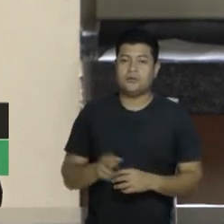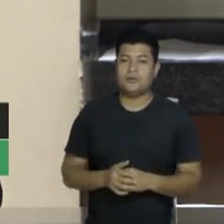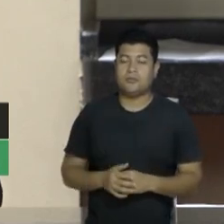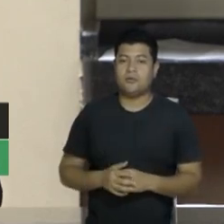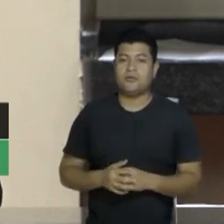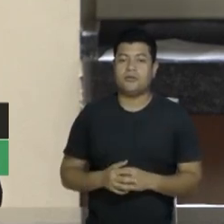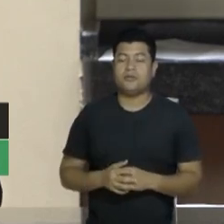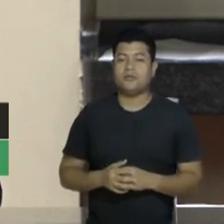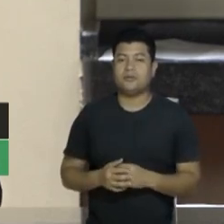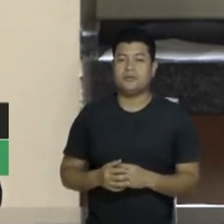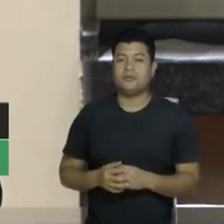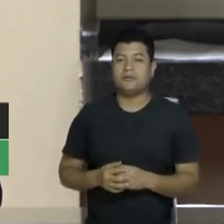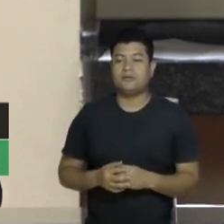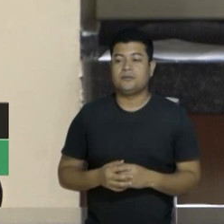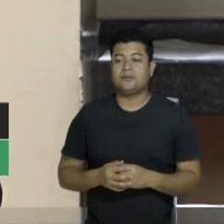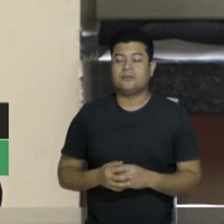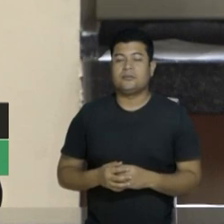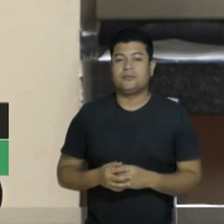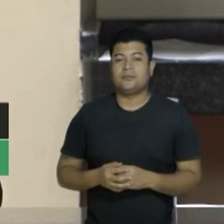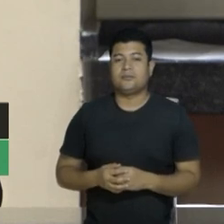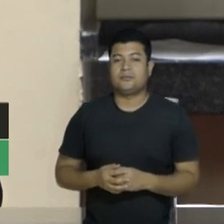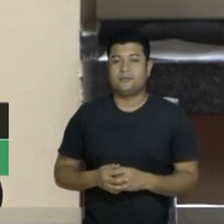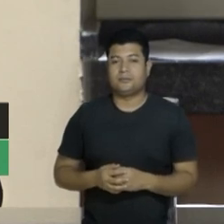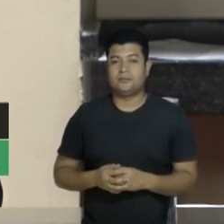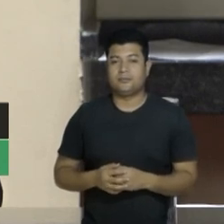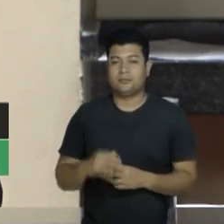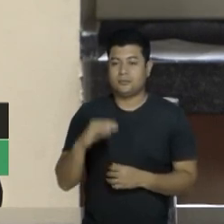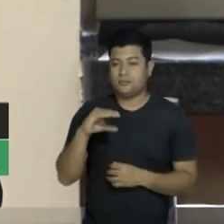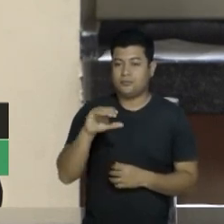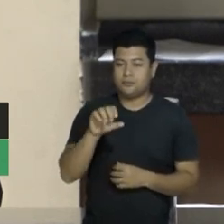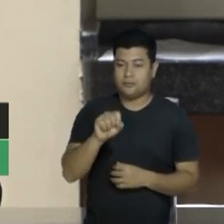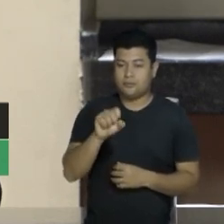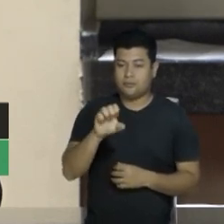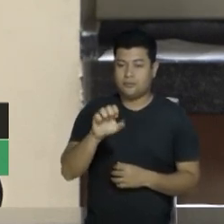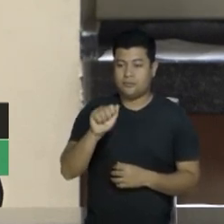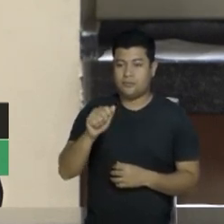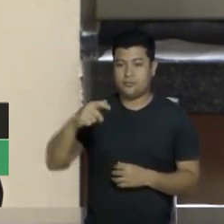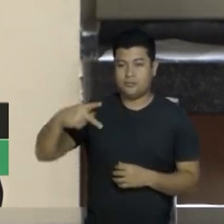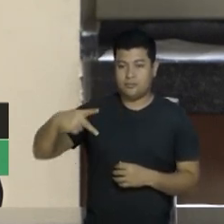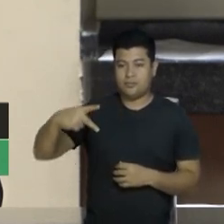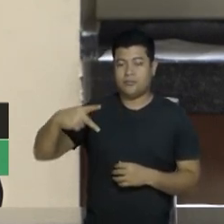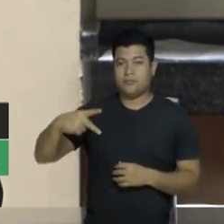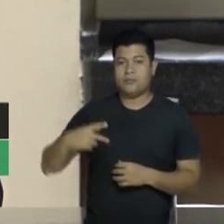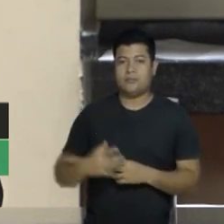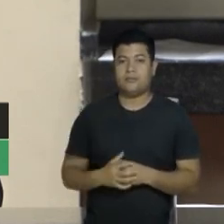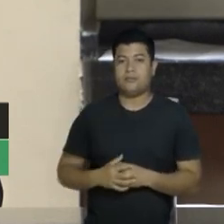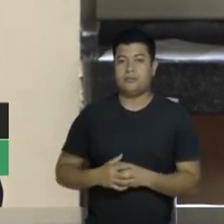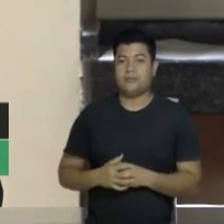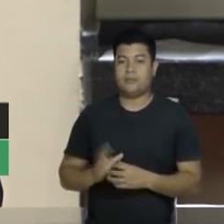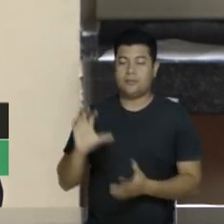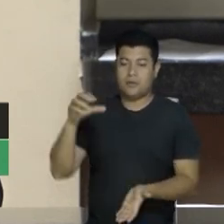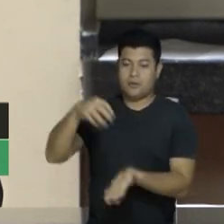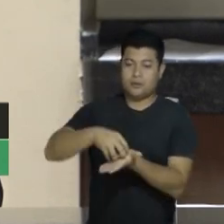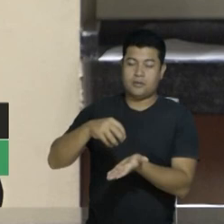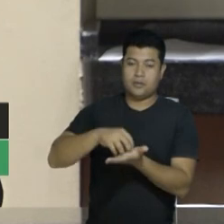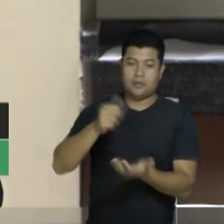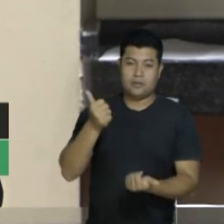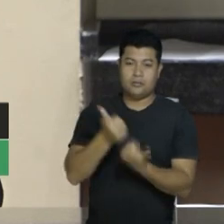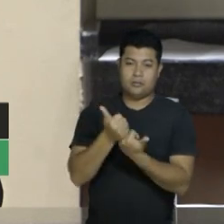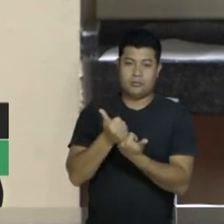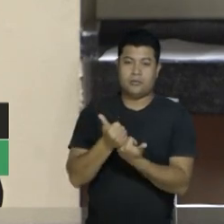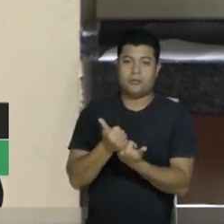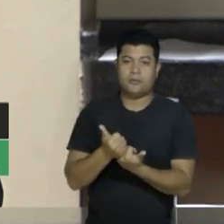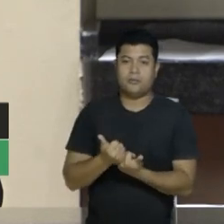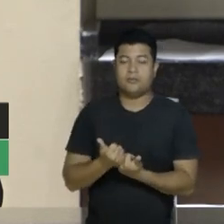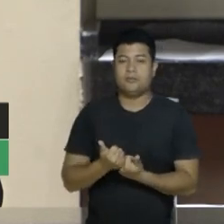Centro de Apoio à Pessoa Idosa, CEAP São Miguel, para Centro de Apoio à Pessoa Idosa de